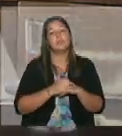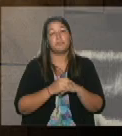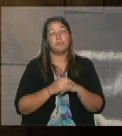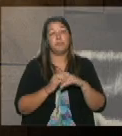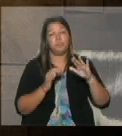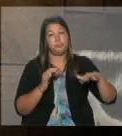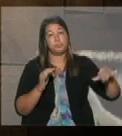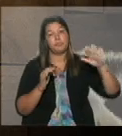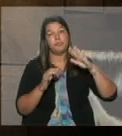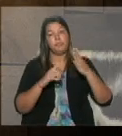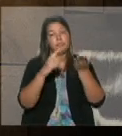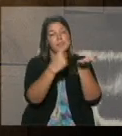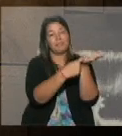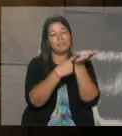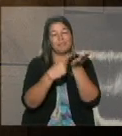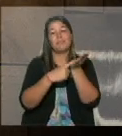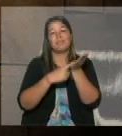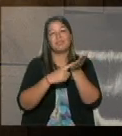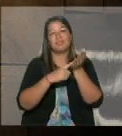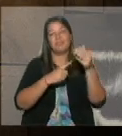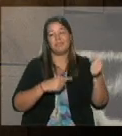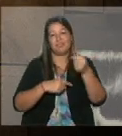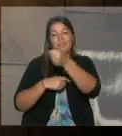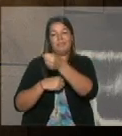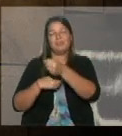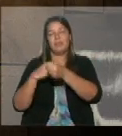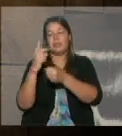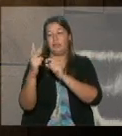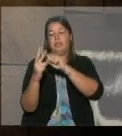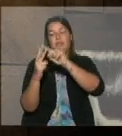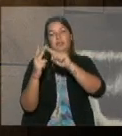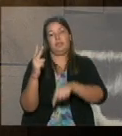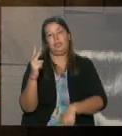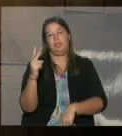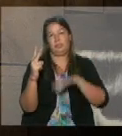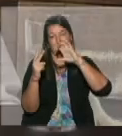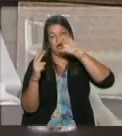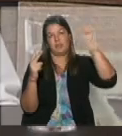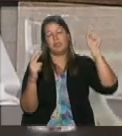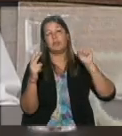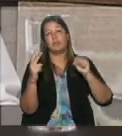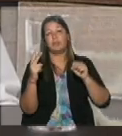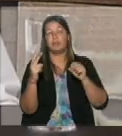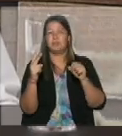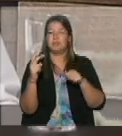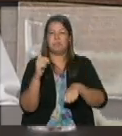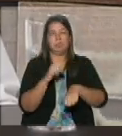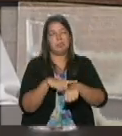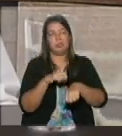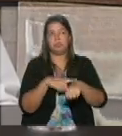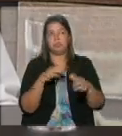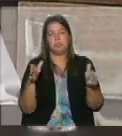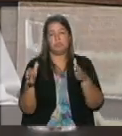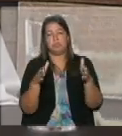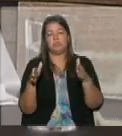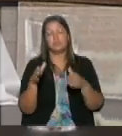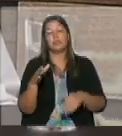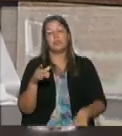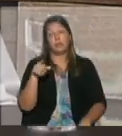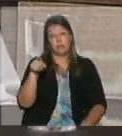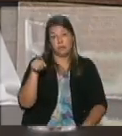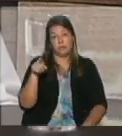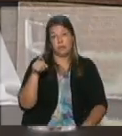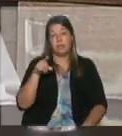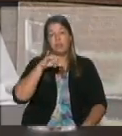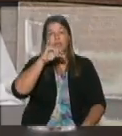dar o prêmio para nós dois. Aí um foi numa época e o outro foi noutra época. Quem foi primeiro, você? O